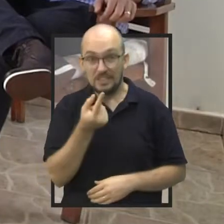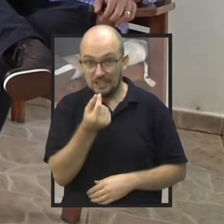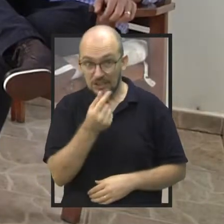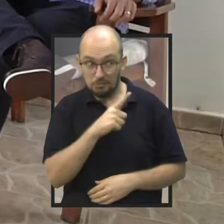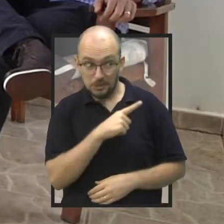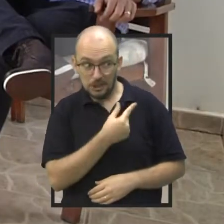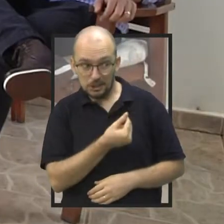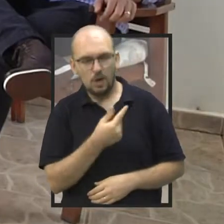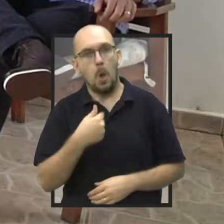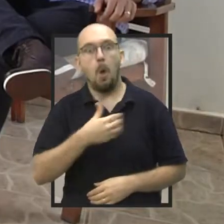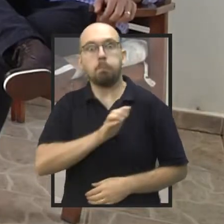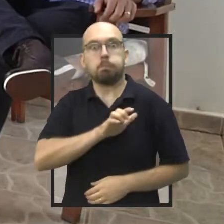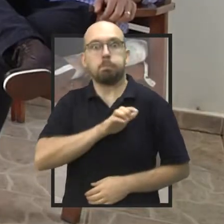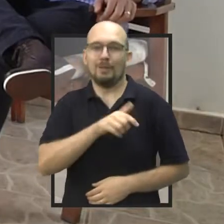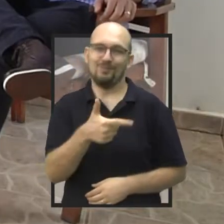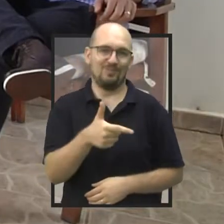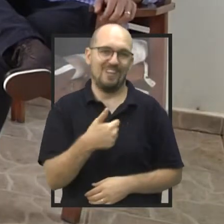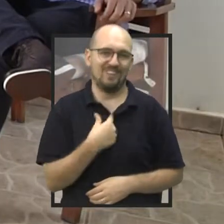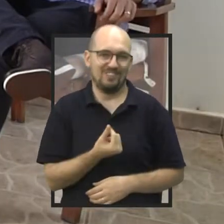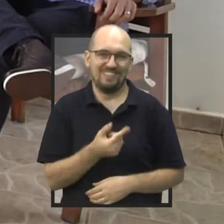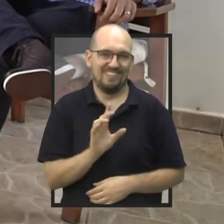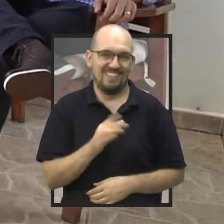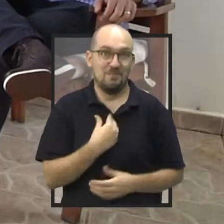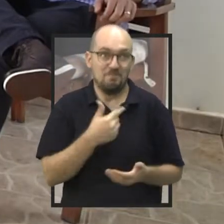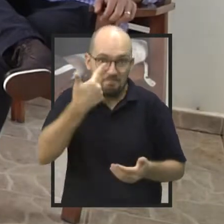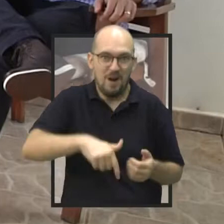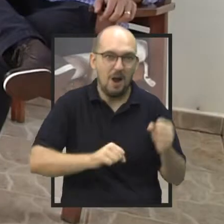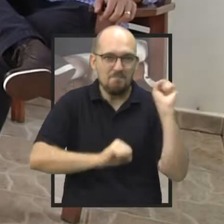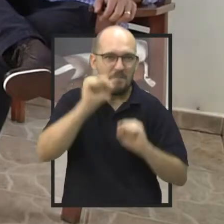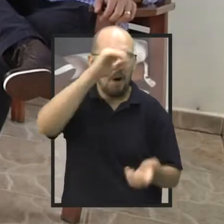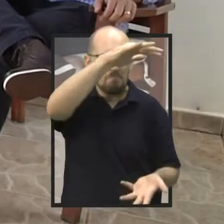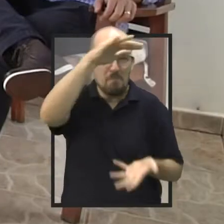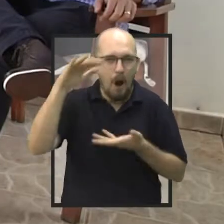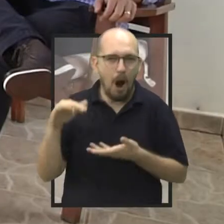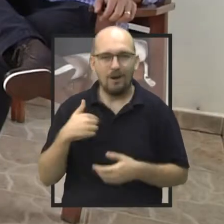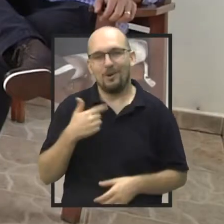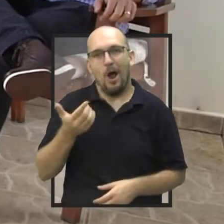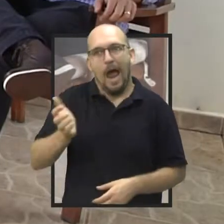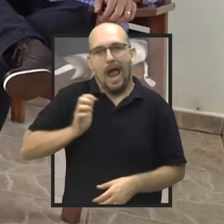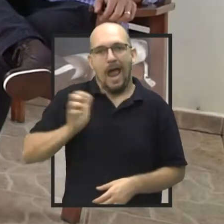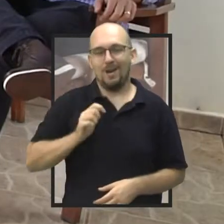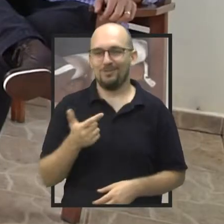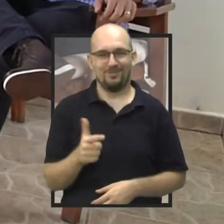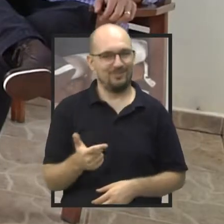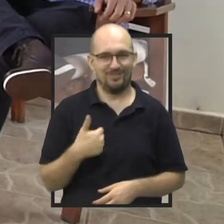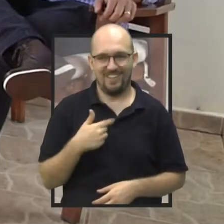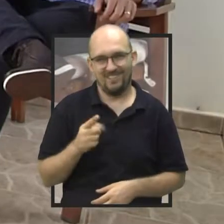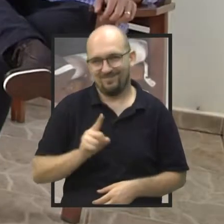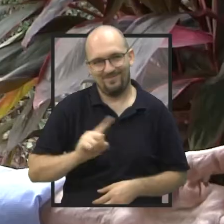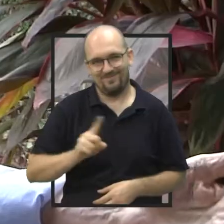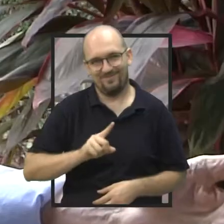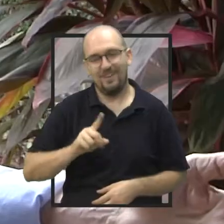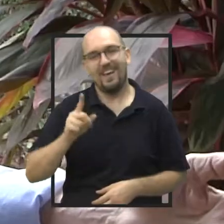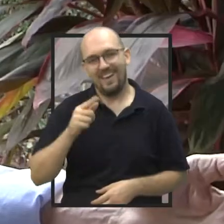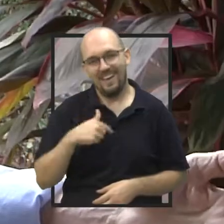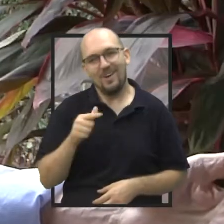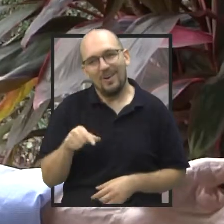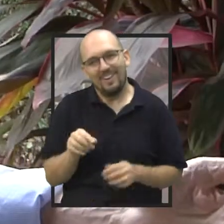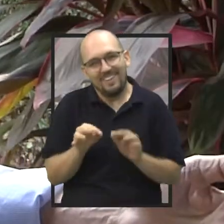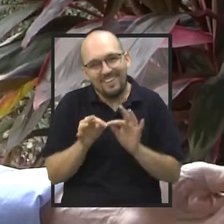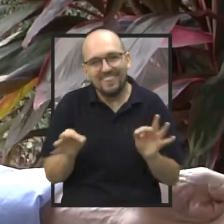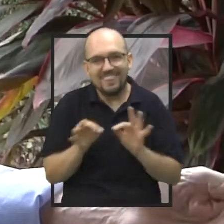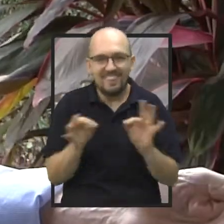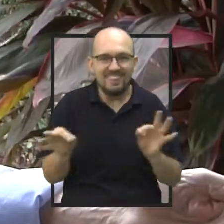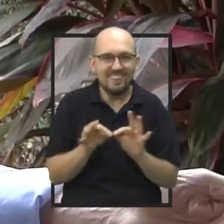recurso, porque eu não sou um homem rico. Para ser bem honesto para você, eu sou um homem remediado, eu